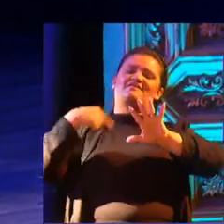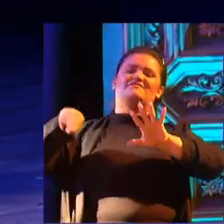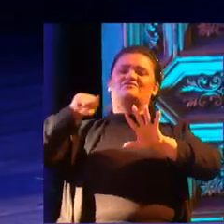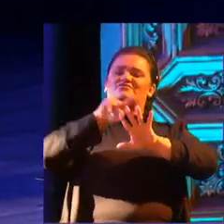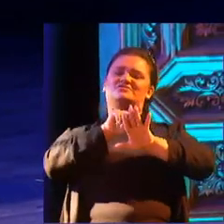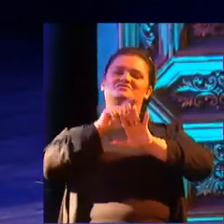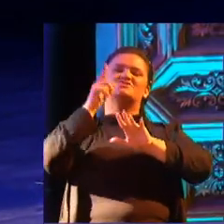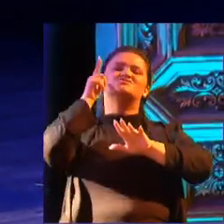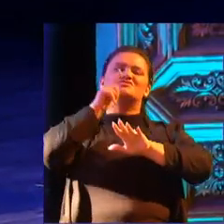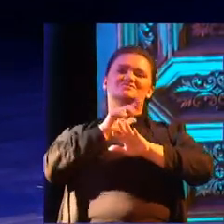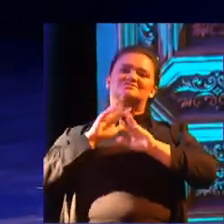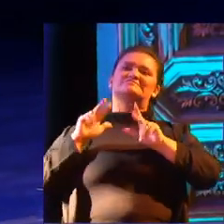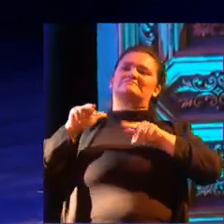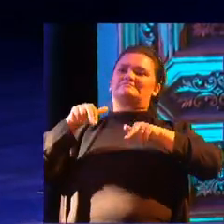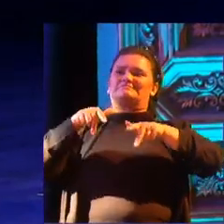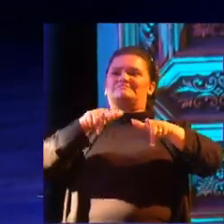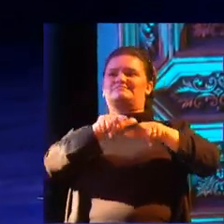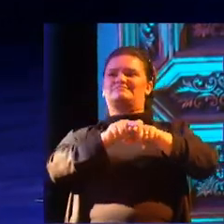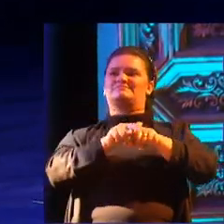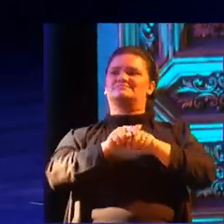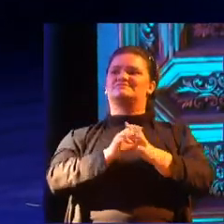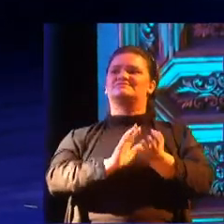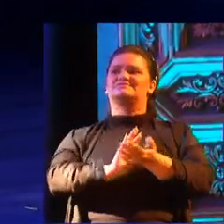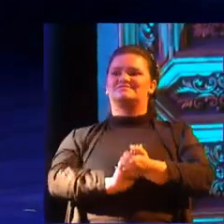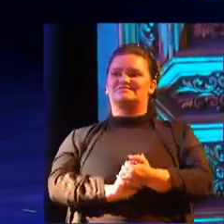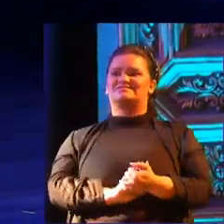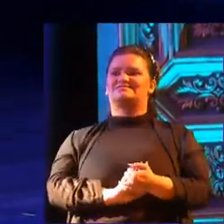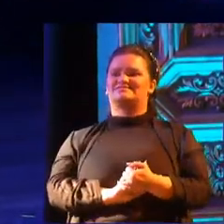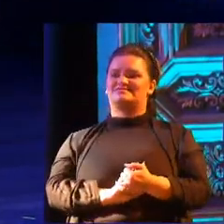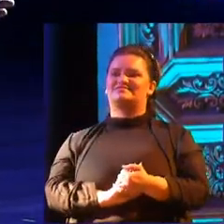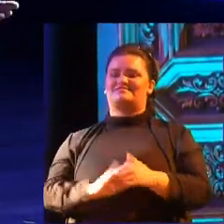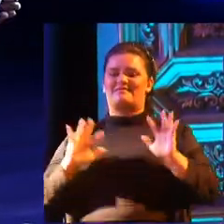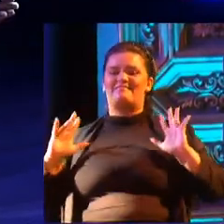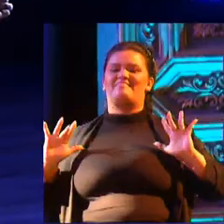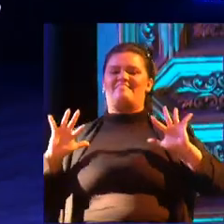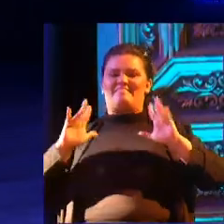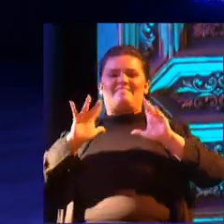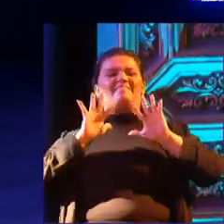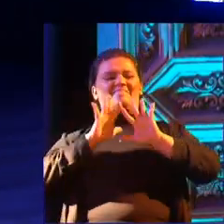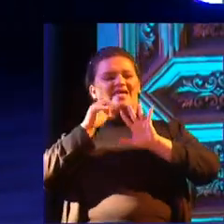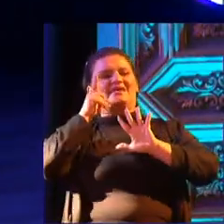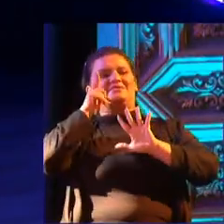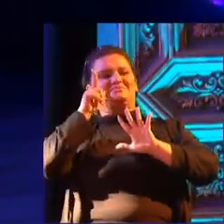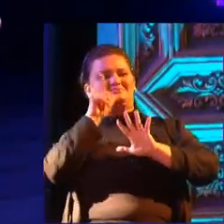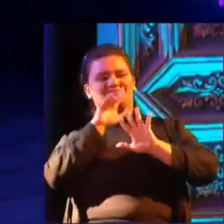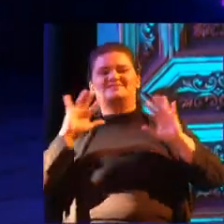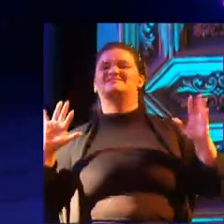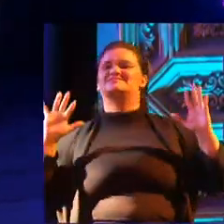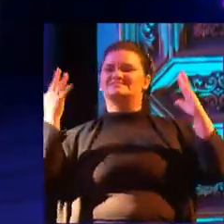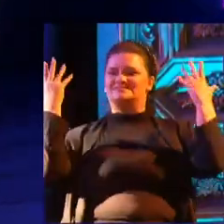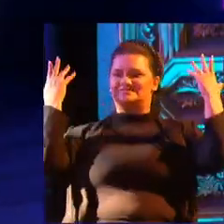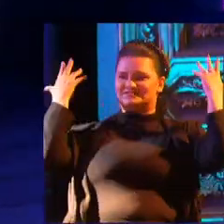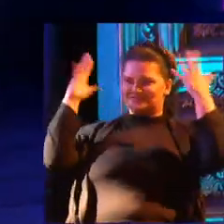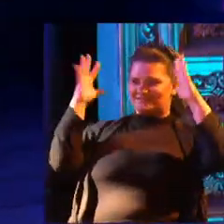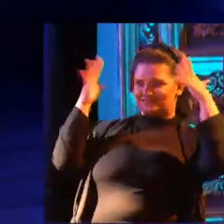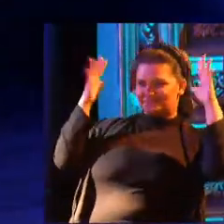andar na rua com aquele batalhão. Deixa vocês. É aplauso a